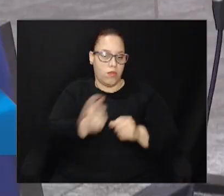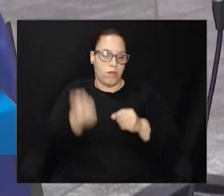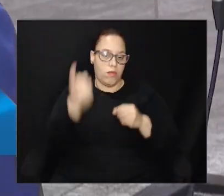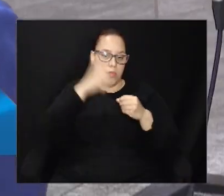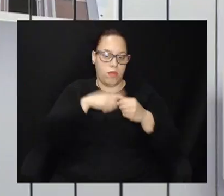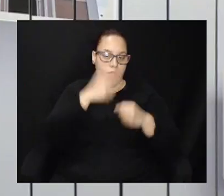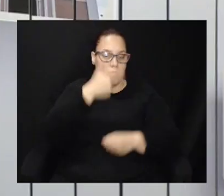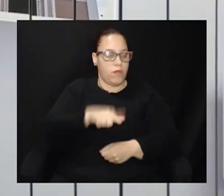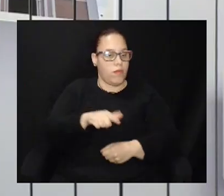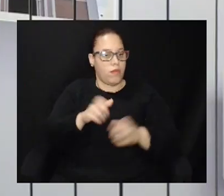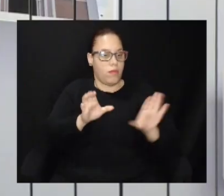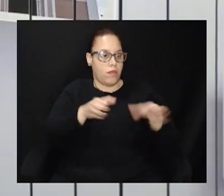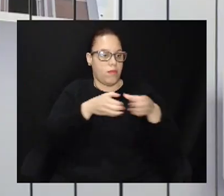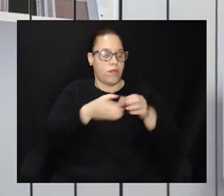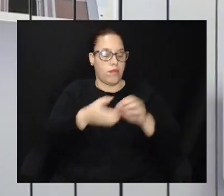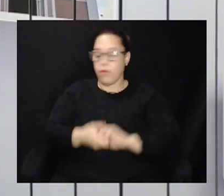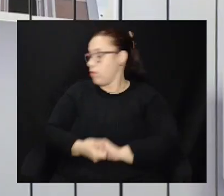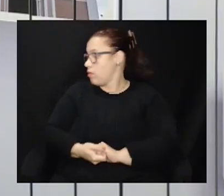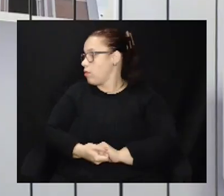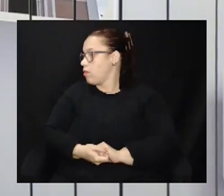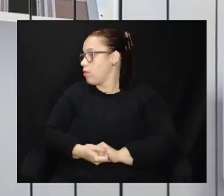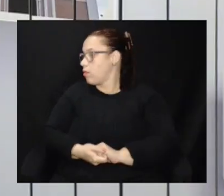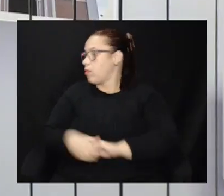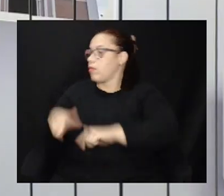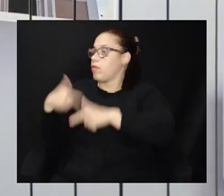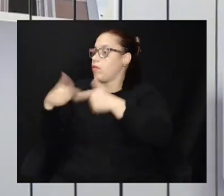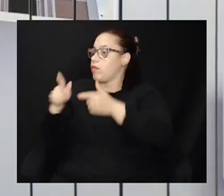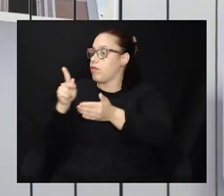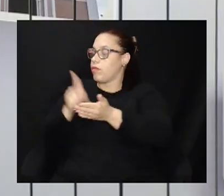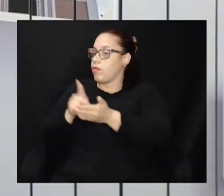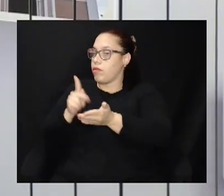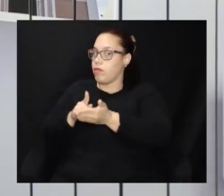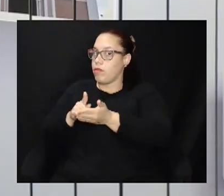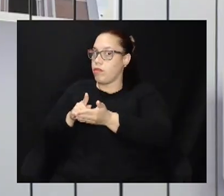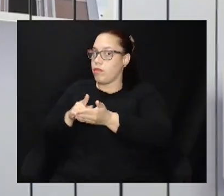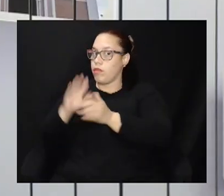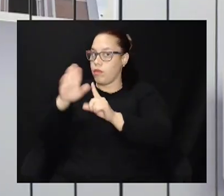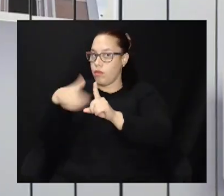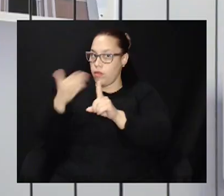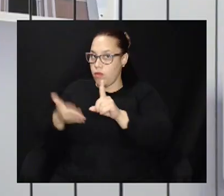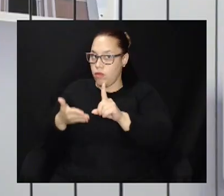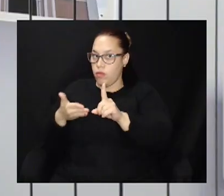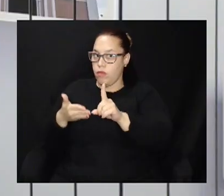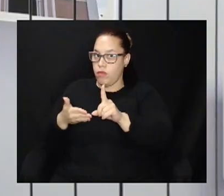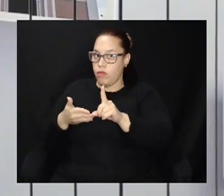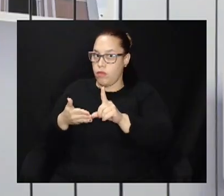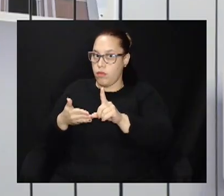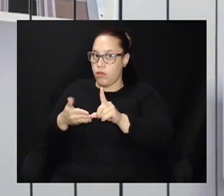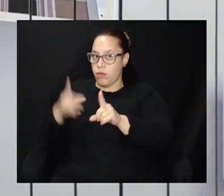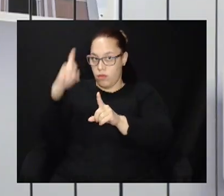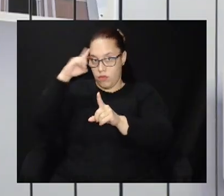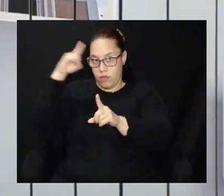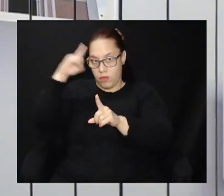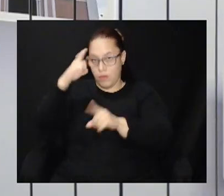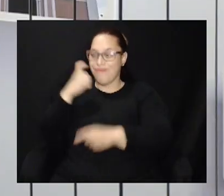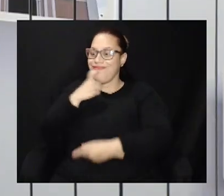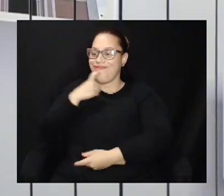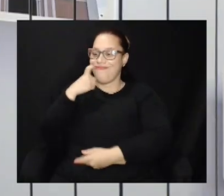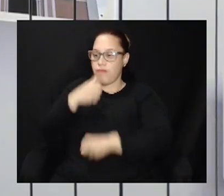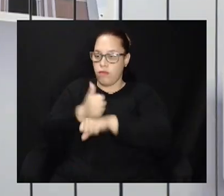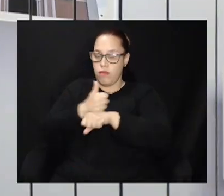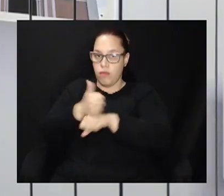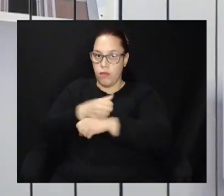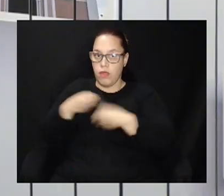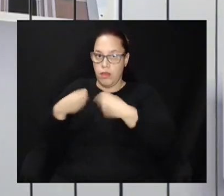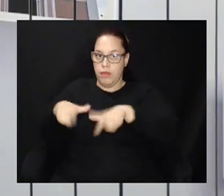comissão. Câmara realiza reunião solene em homenagem ao Dia do Dentista e entrega o diploma de